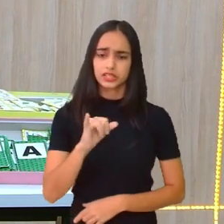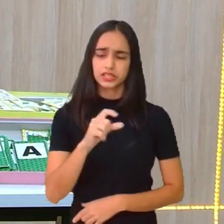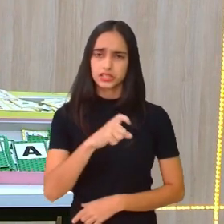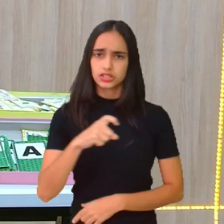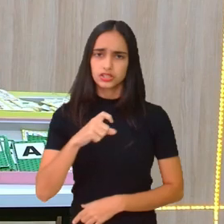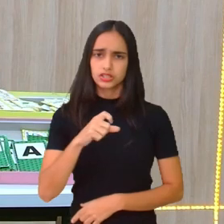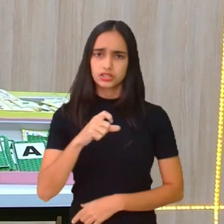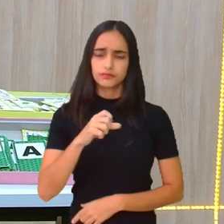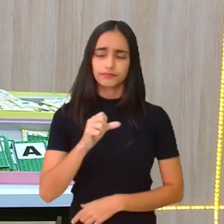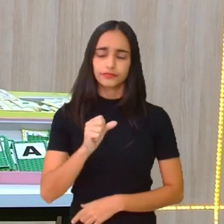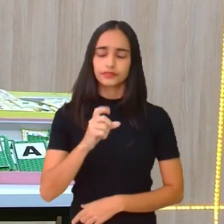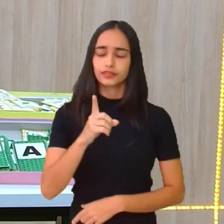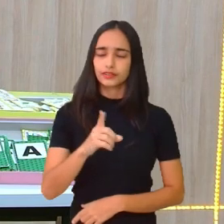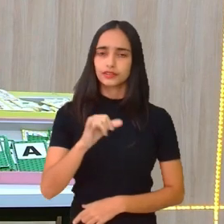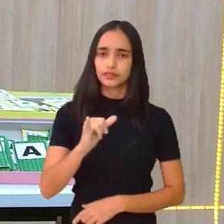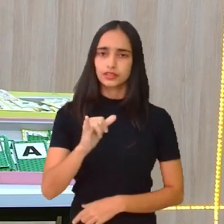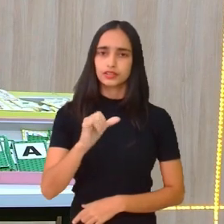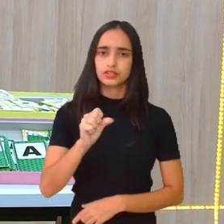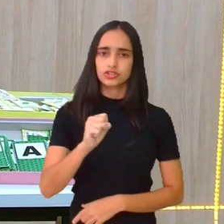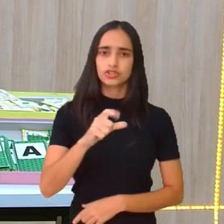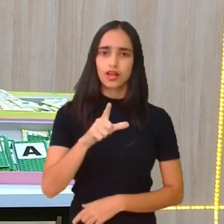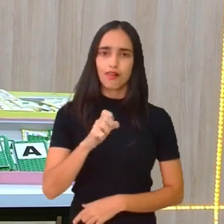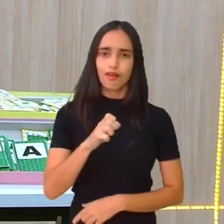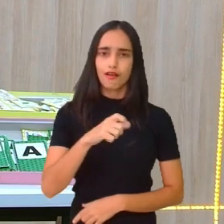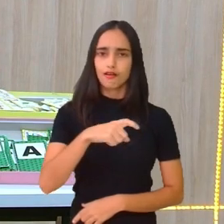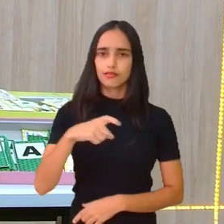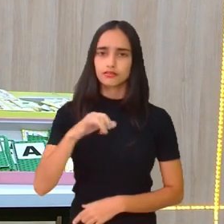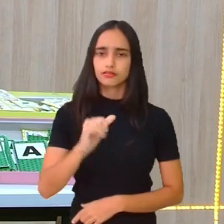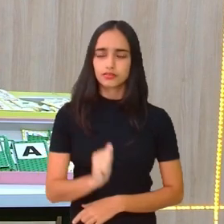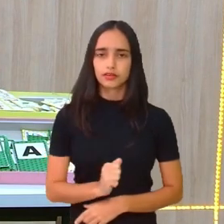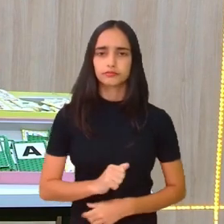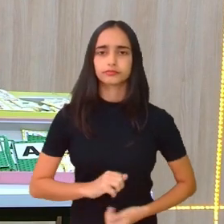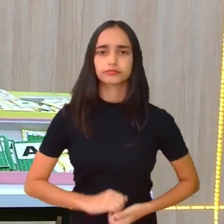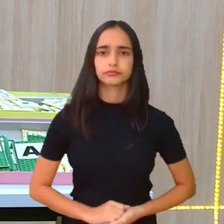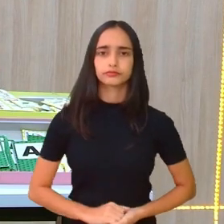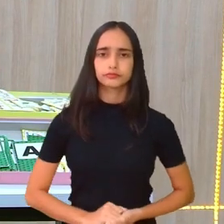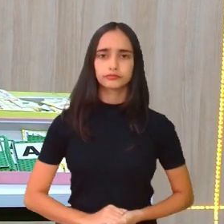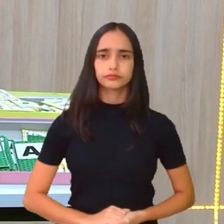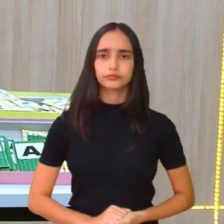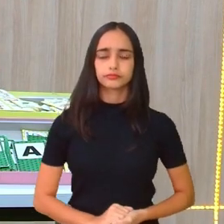Essa dificuldade de atrelar, de fazer relação grafema e fonema.